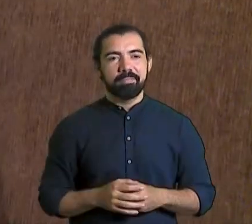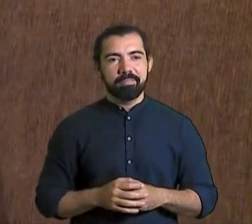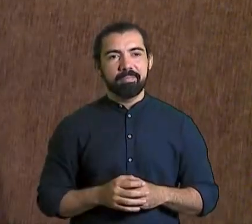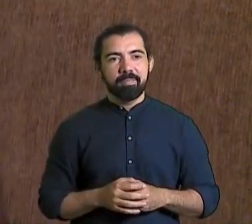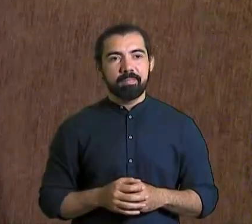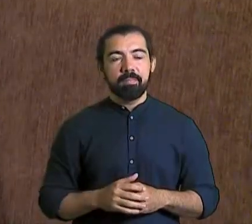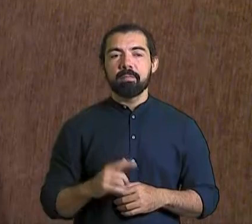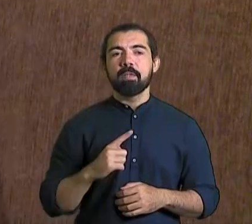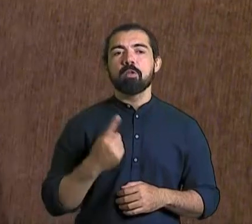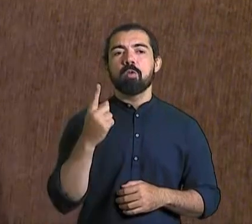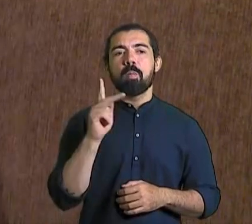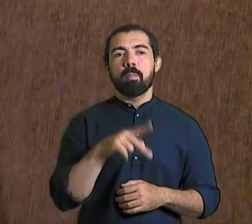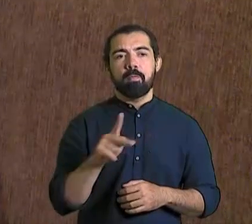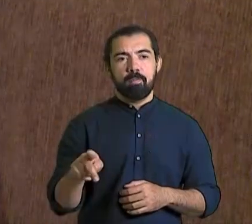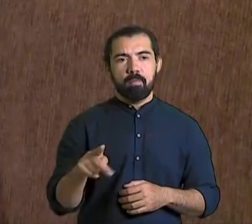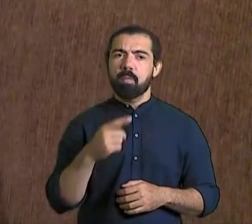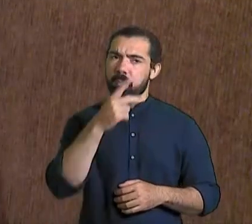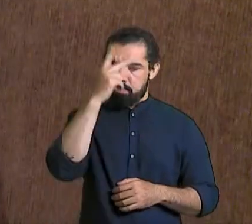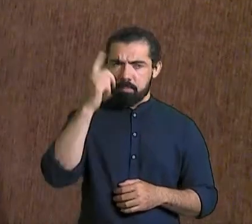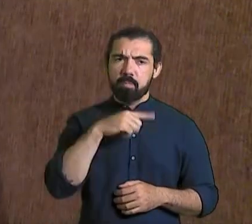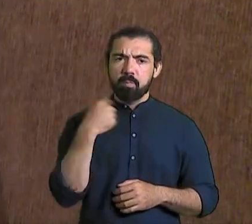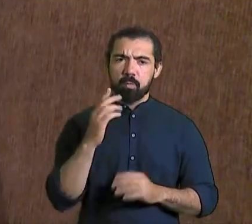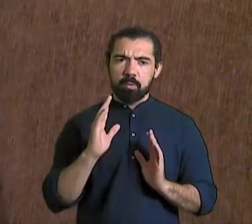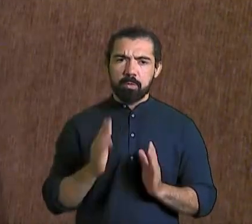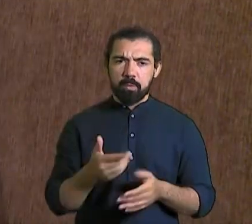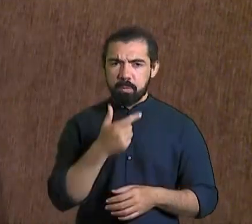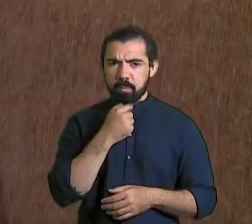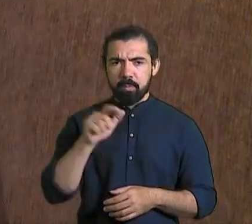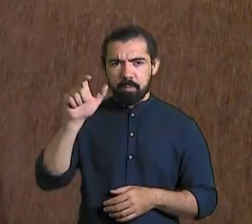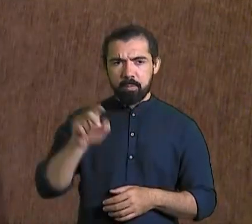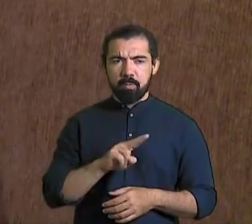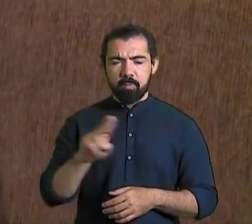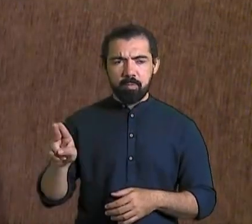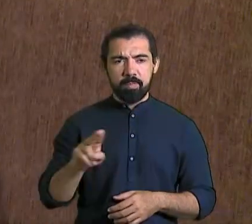aqui tinha um professor já falecido, professor